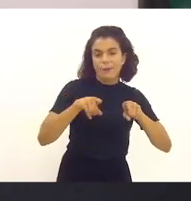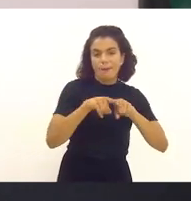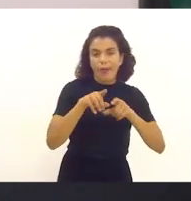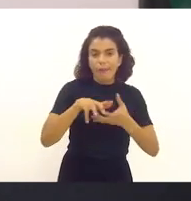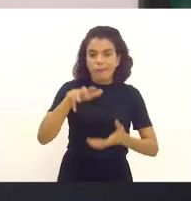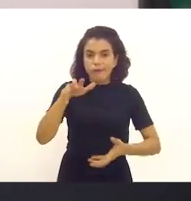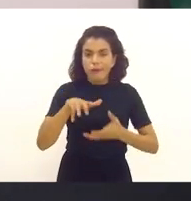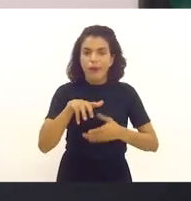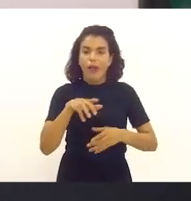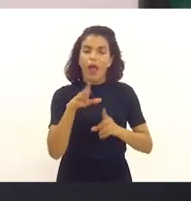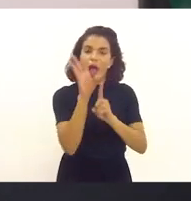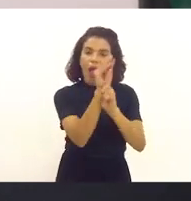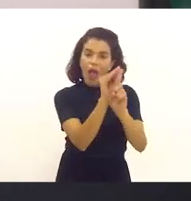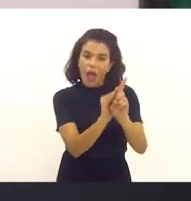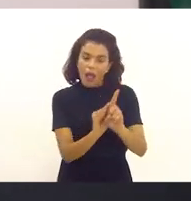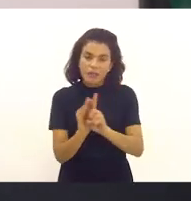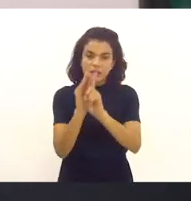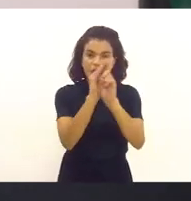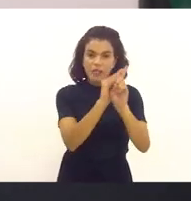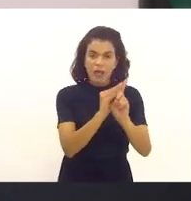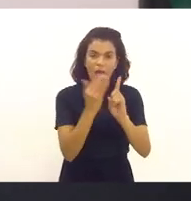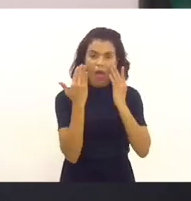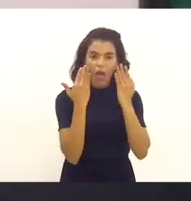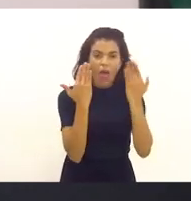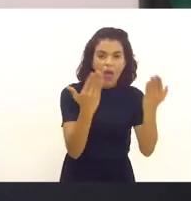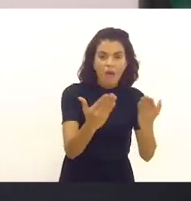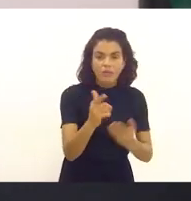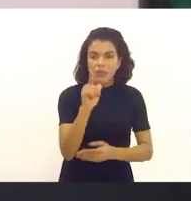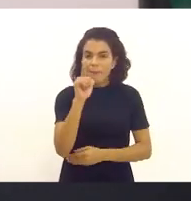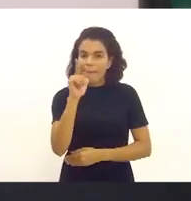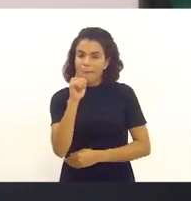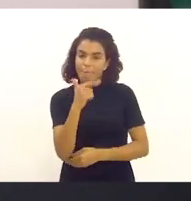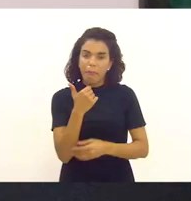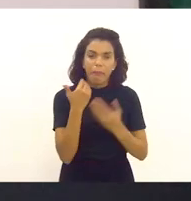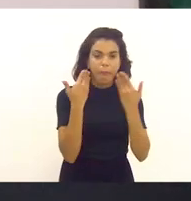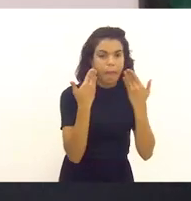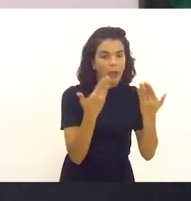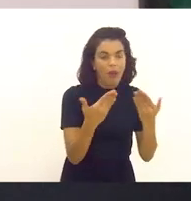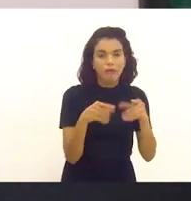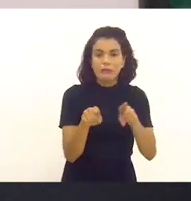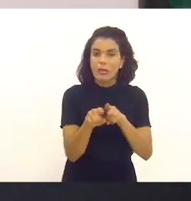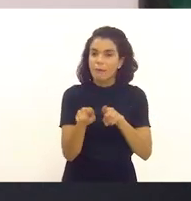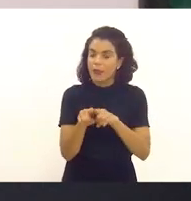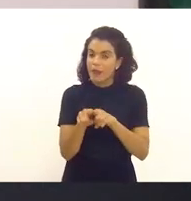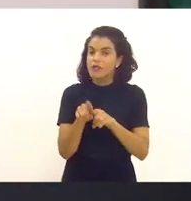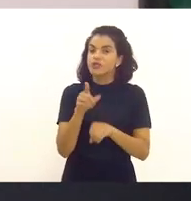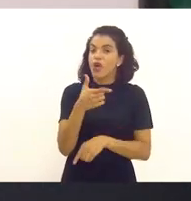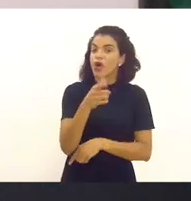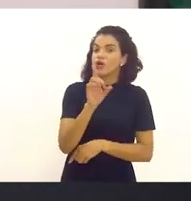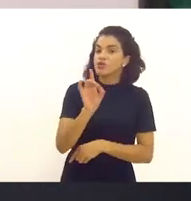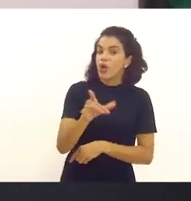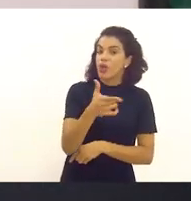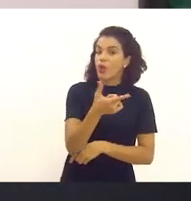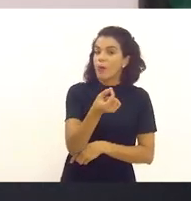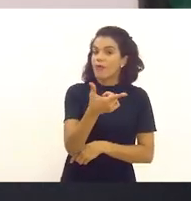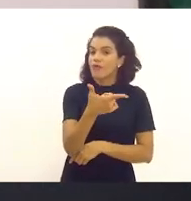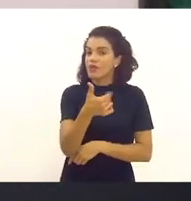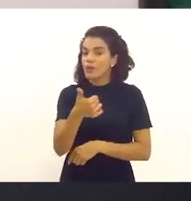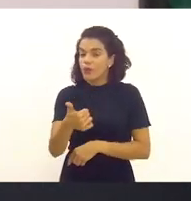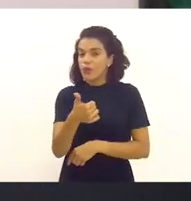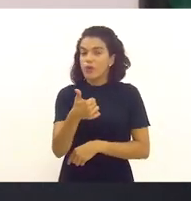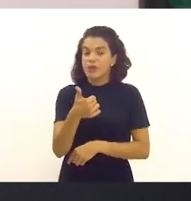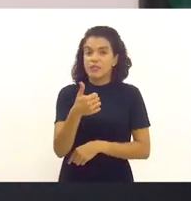assédio sexual atobscente sexual mediante mediante fraude só em 2021 foram